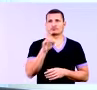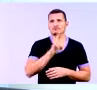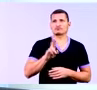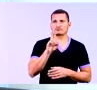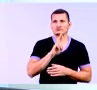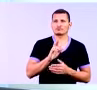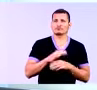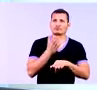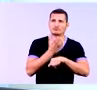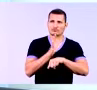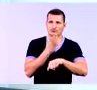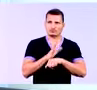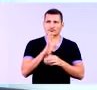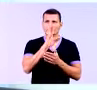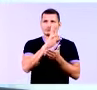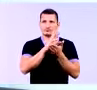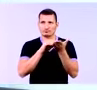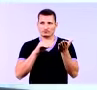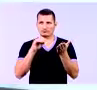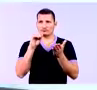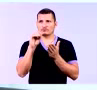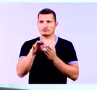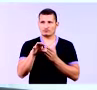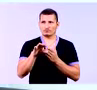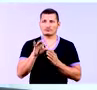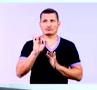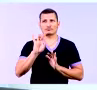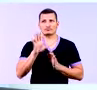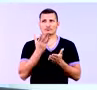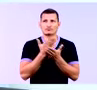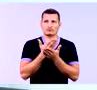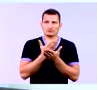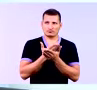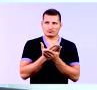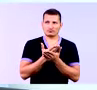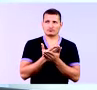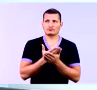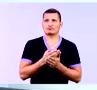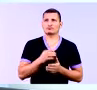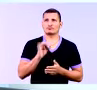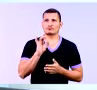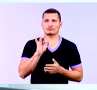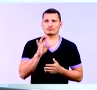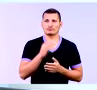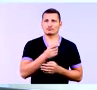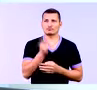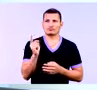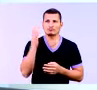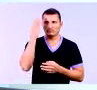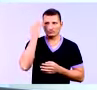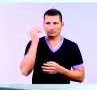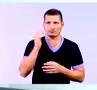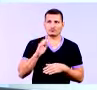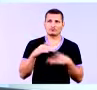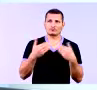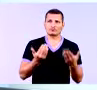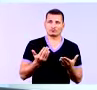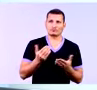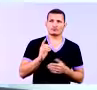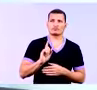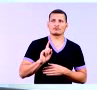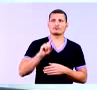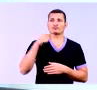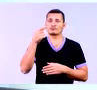A prática de copiar e colar é somente para estudos, ok? Somente para que você saiba qual o próximo